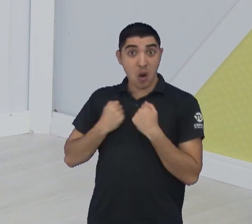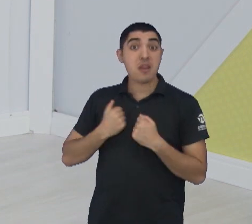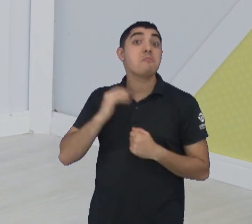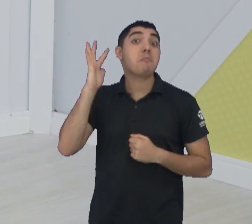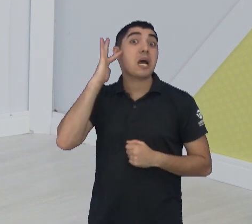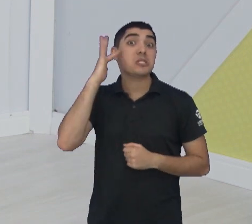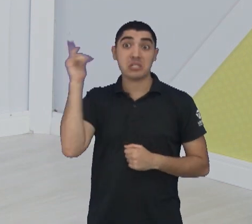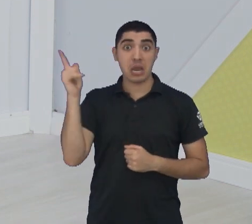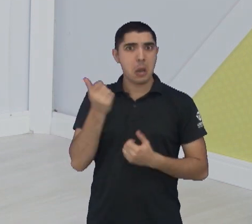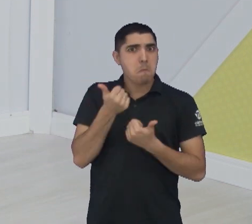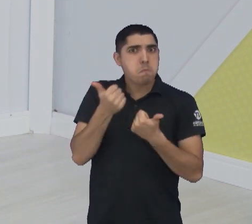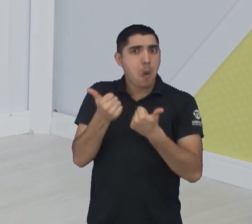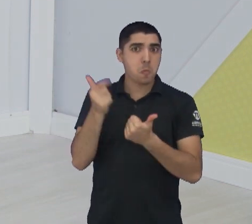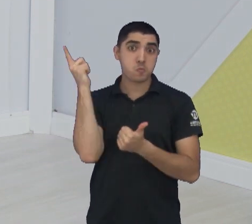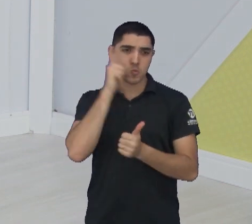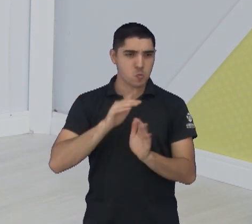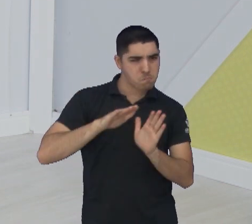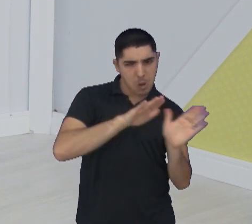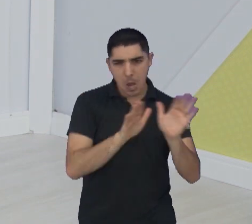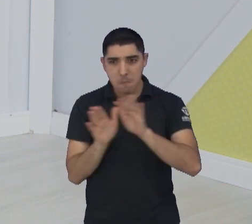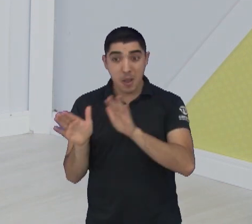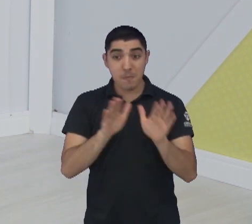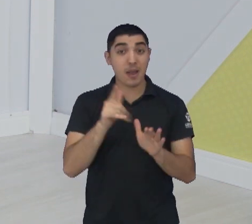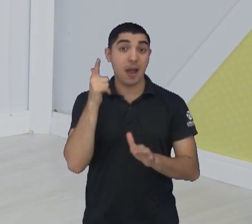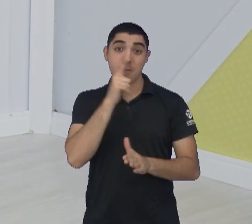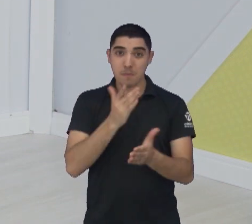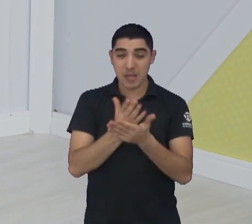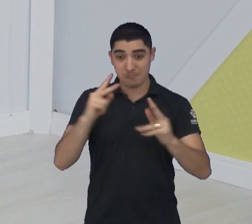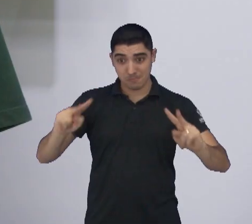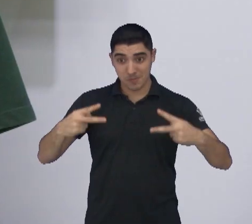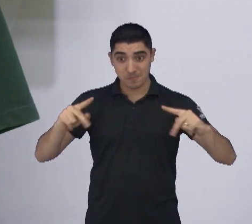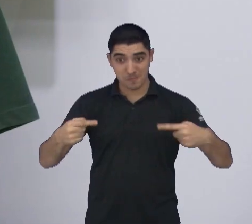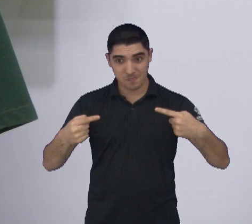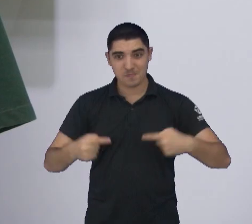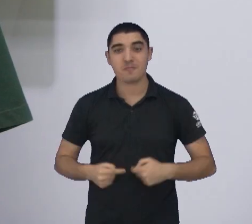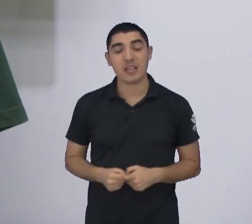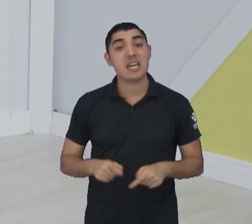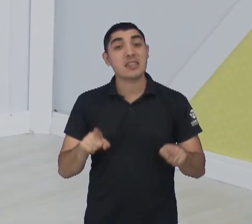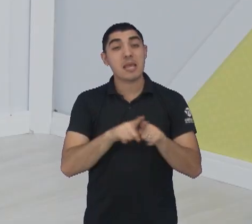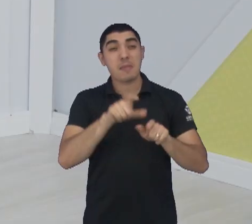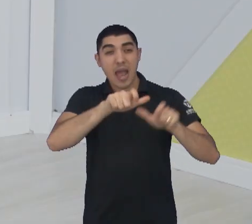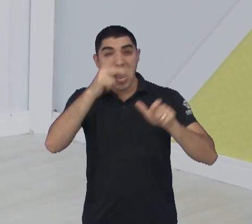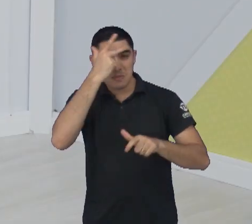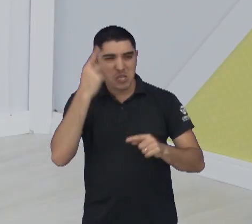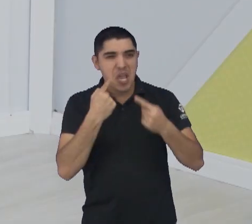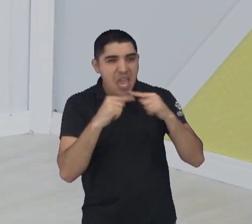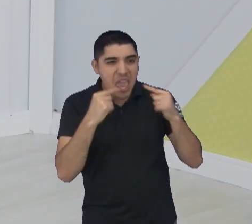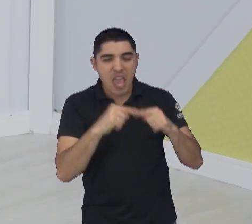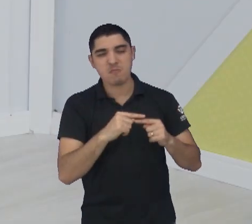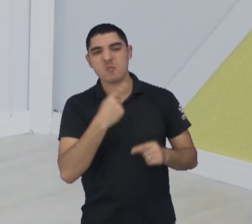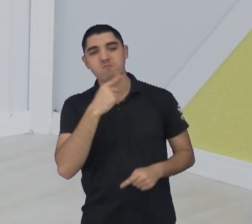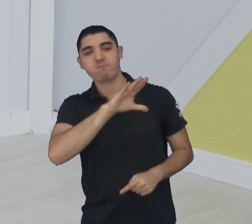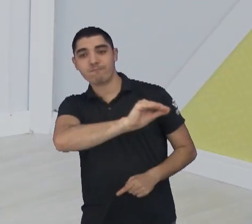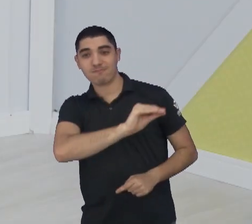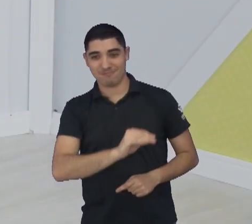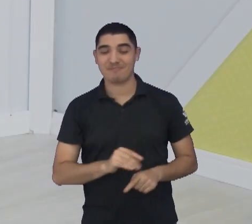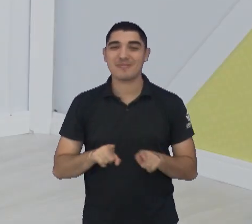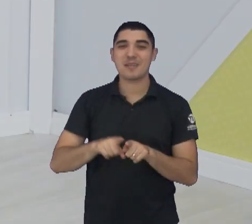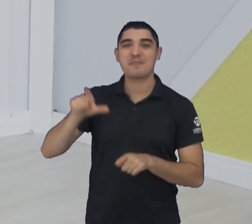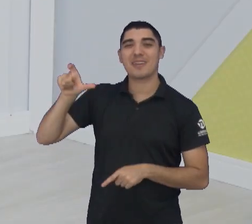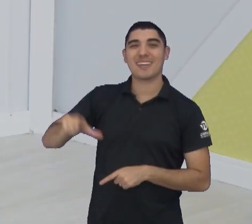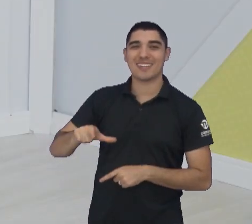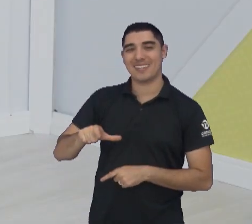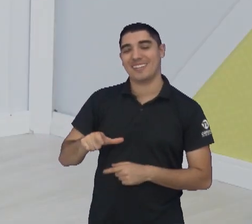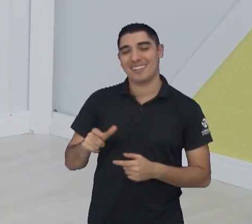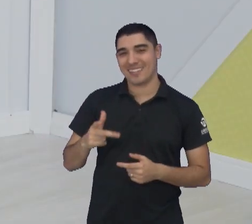Zani salva o São José mais uma vez e chega na final da Copa Paulista. Calando os críticos, inclusive. Calando morsa, diria Milton Neves. Que beleza!